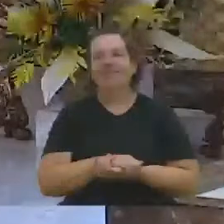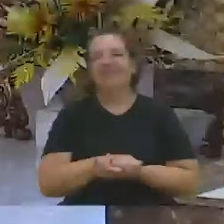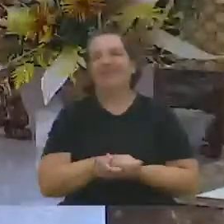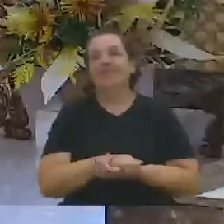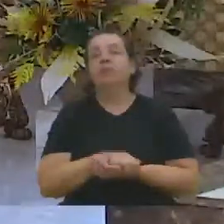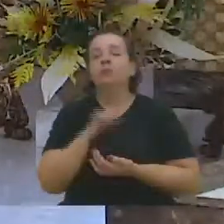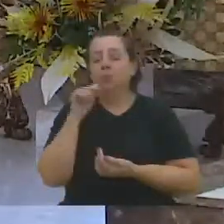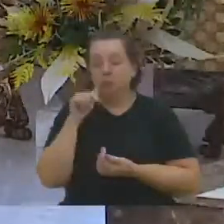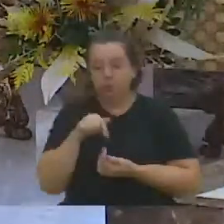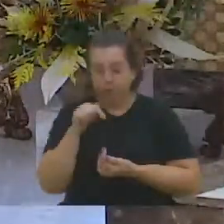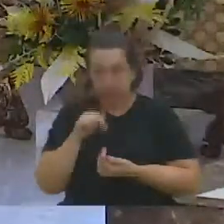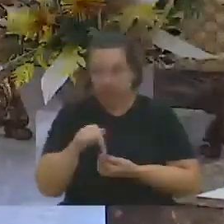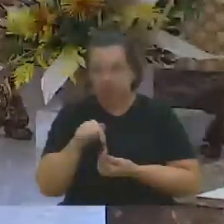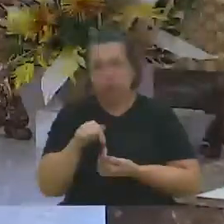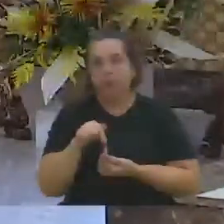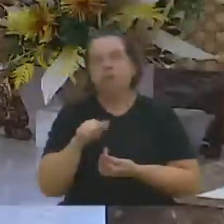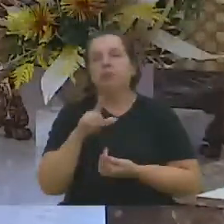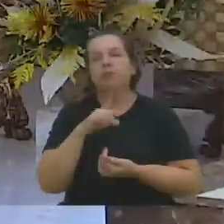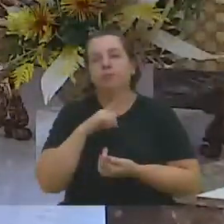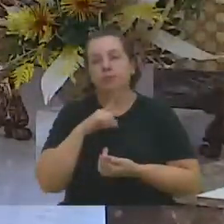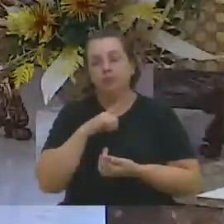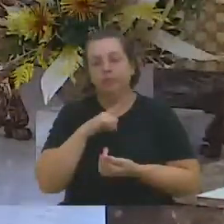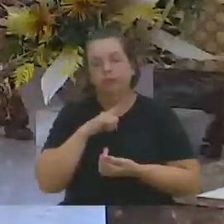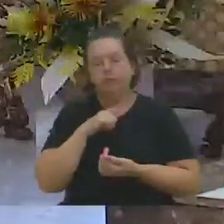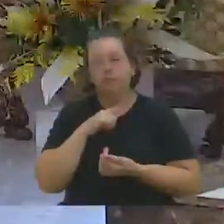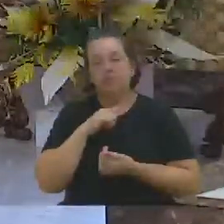Estaremos aqui a partir das 7 da manhã